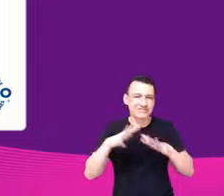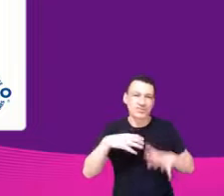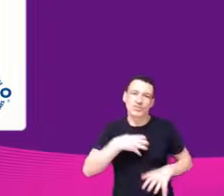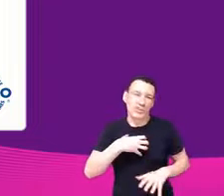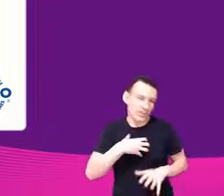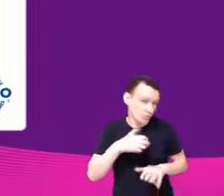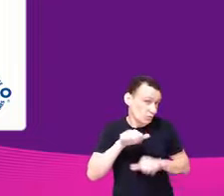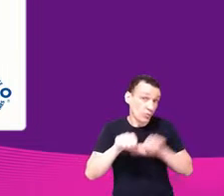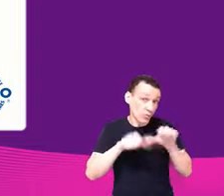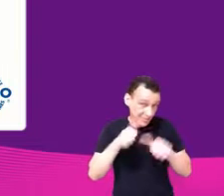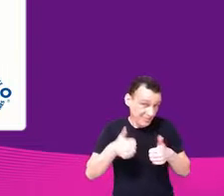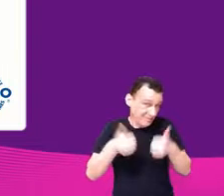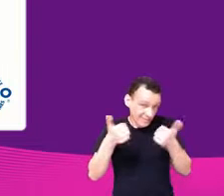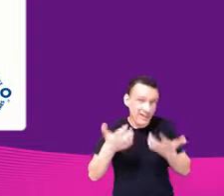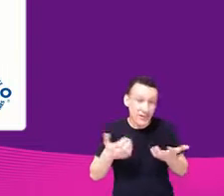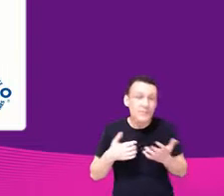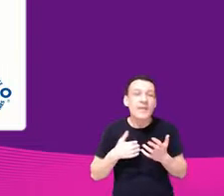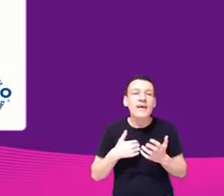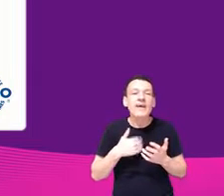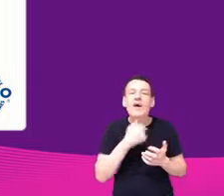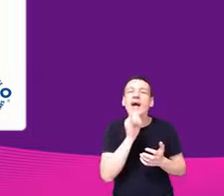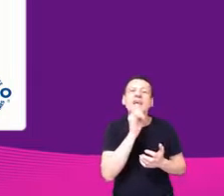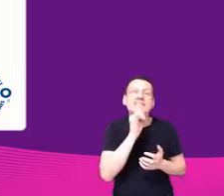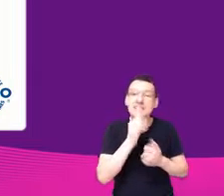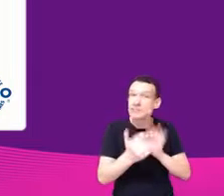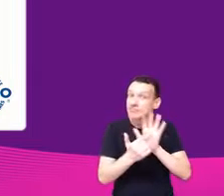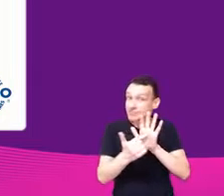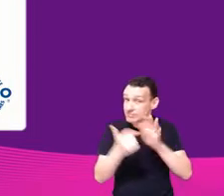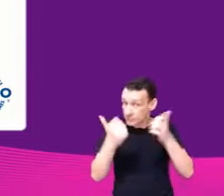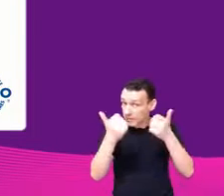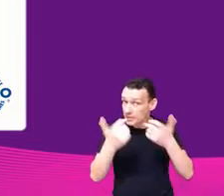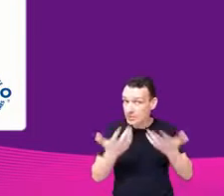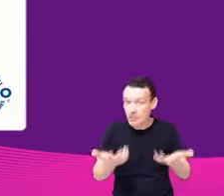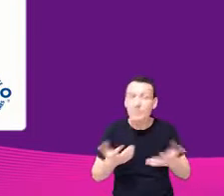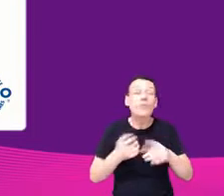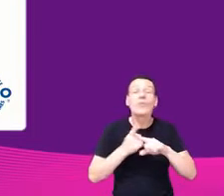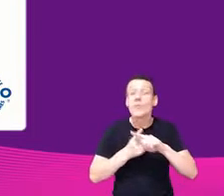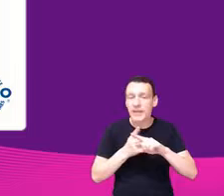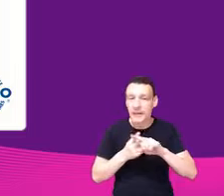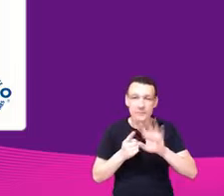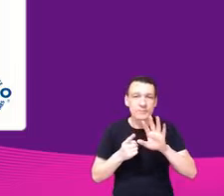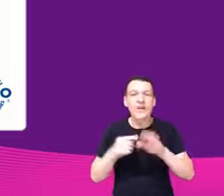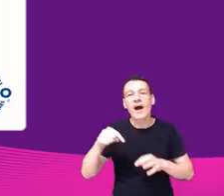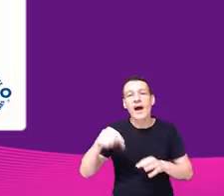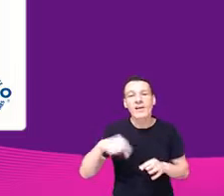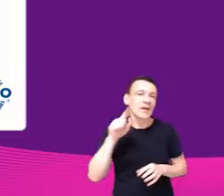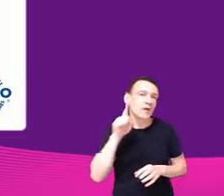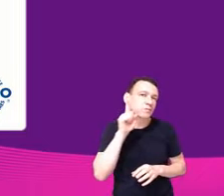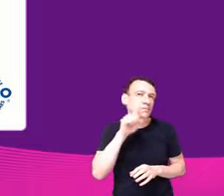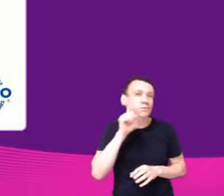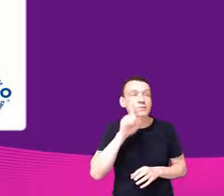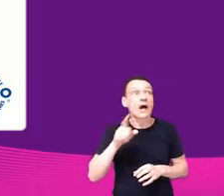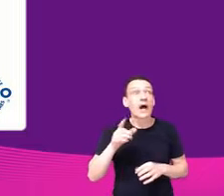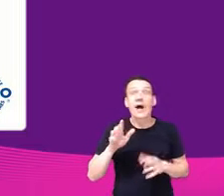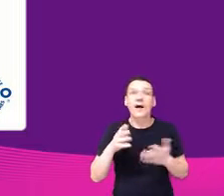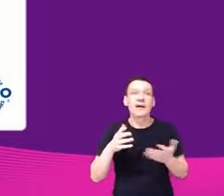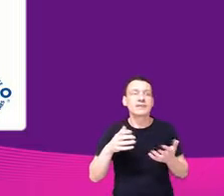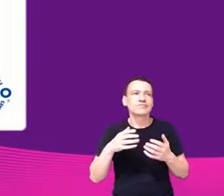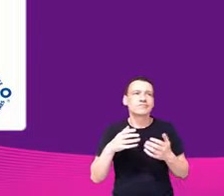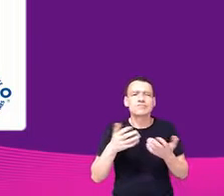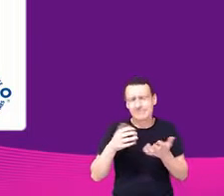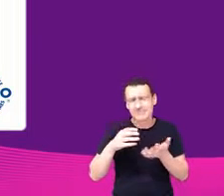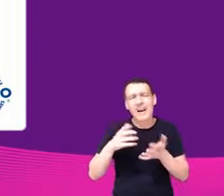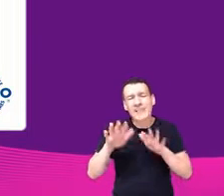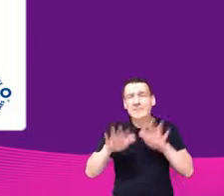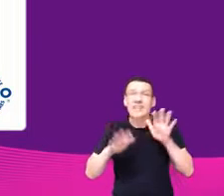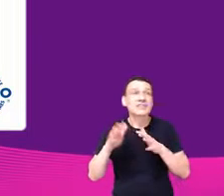interessante, porque os Estados Unidos, né, não são o melhor exemplo para um monte de coisa, né? Eles,